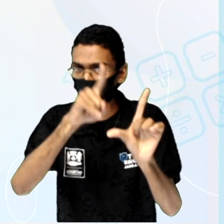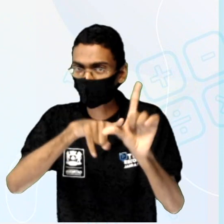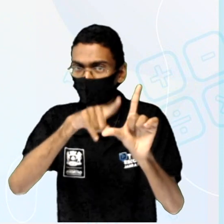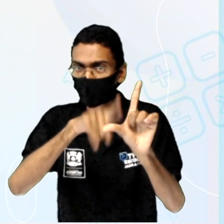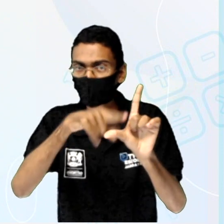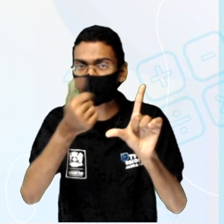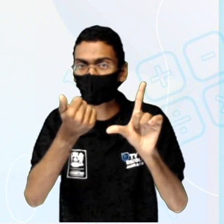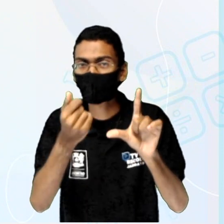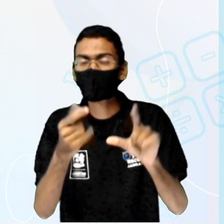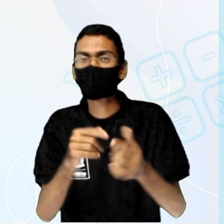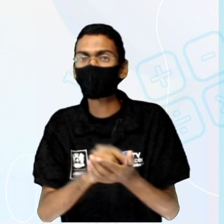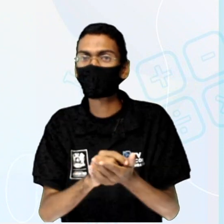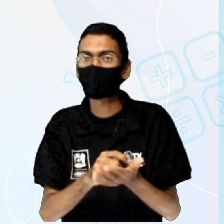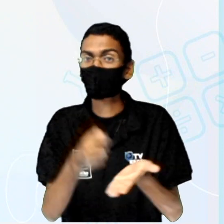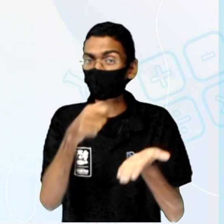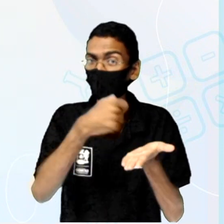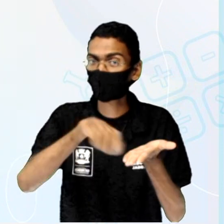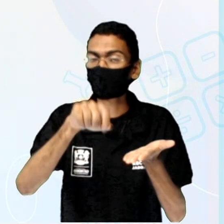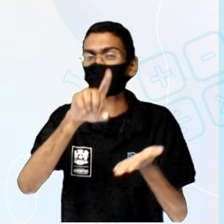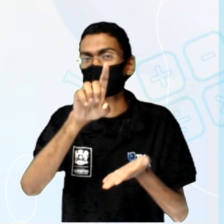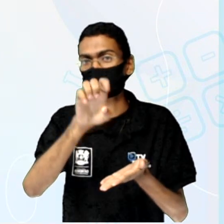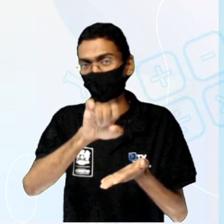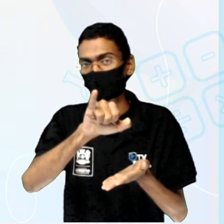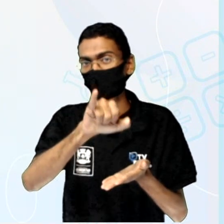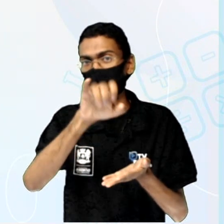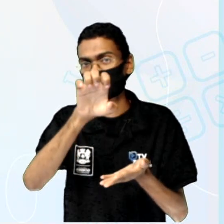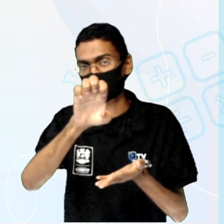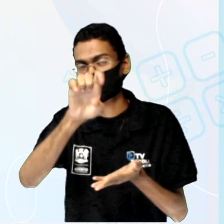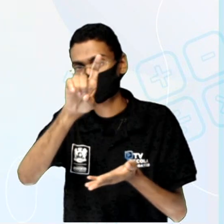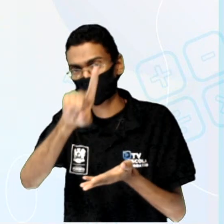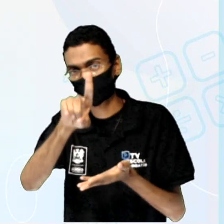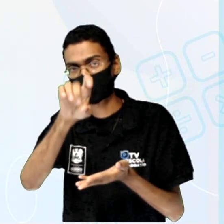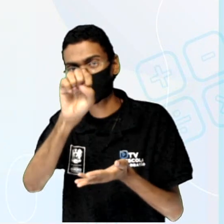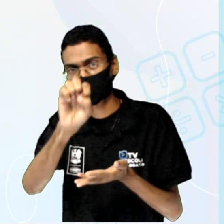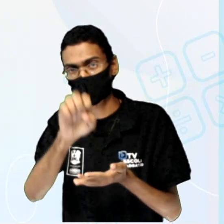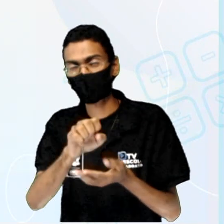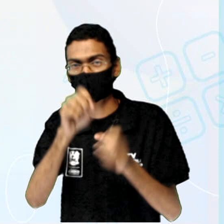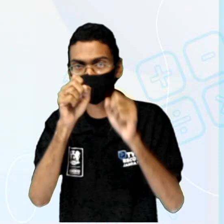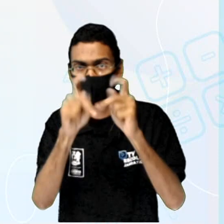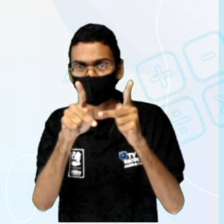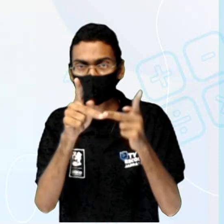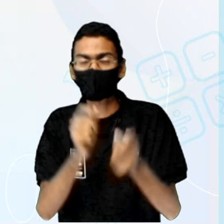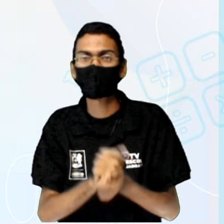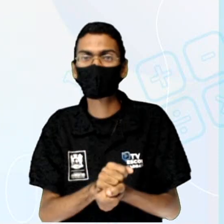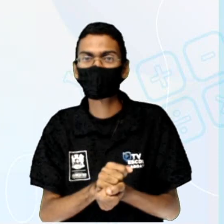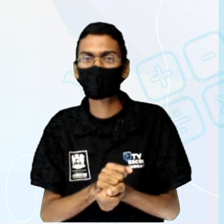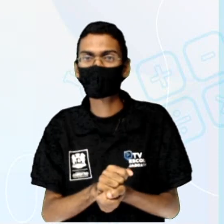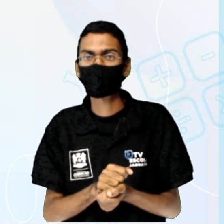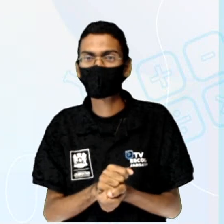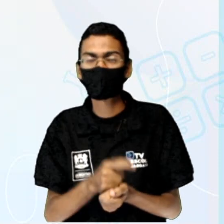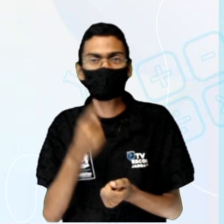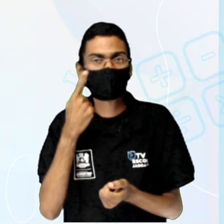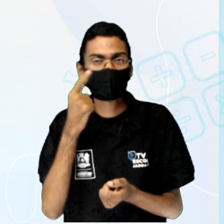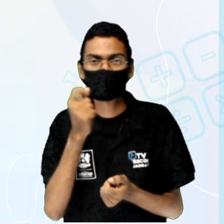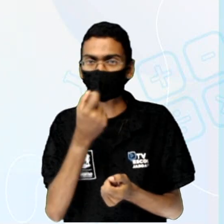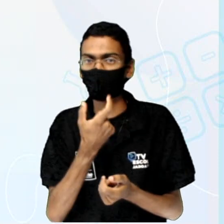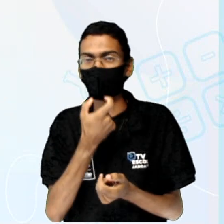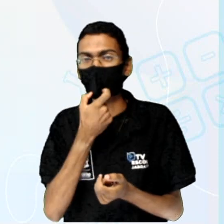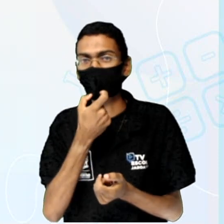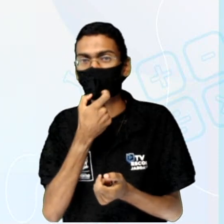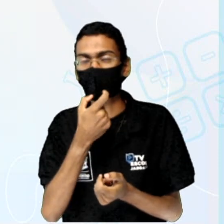acrescentar o IED. Então, ó, study, studied. Então,